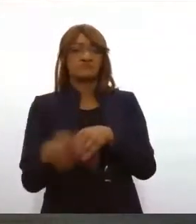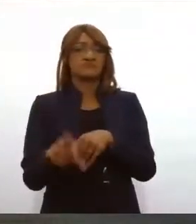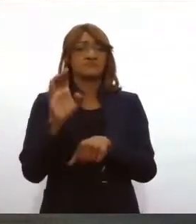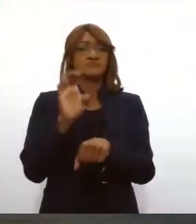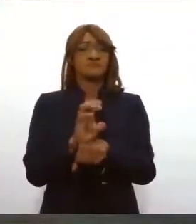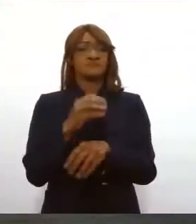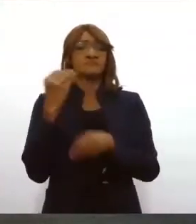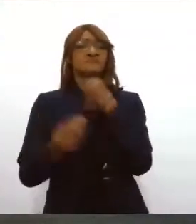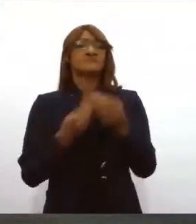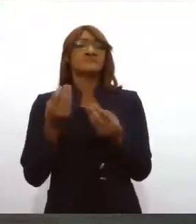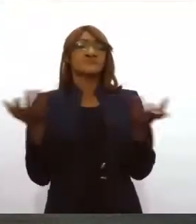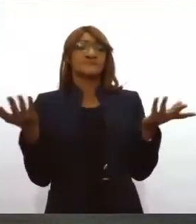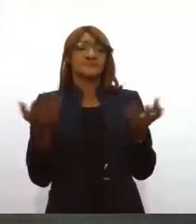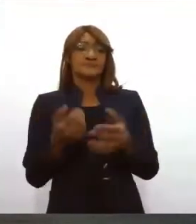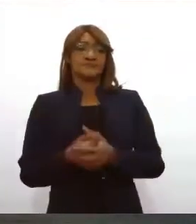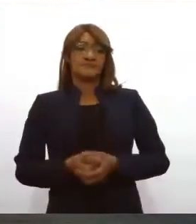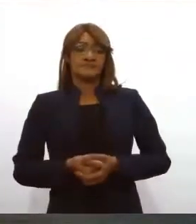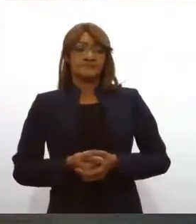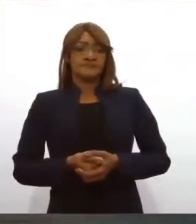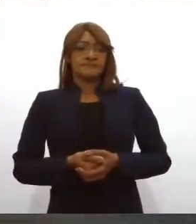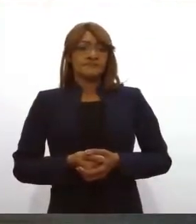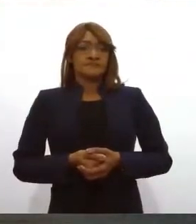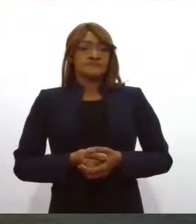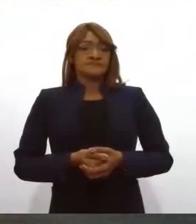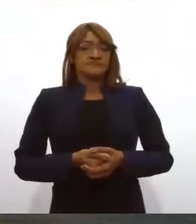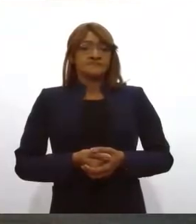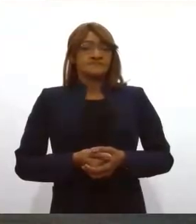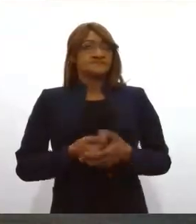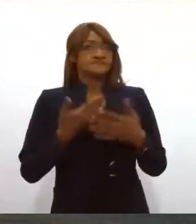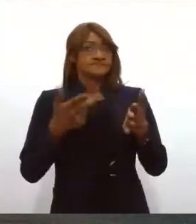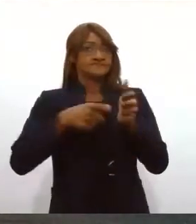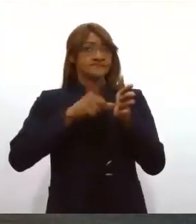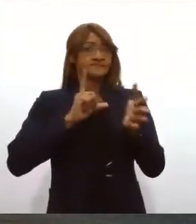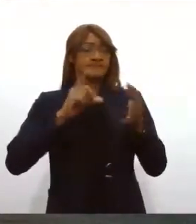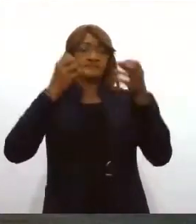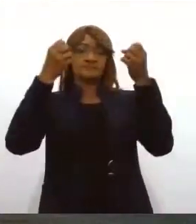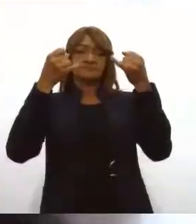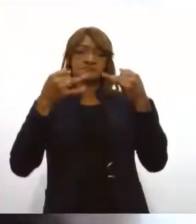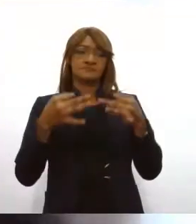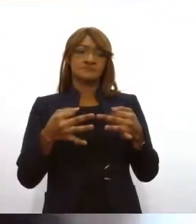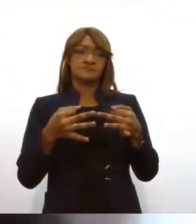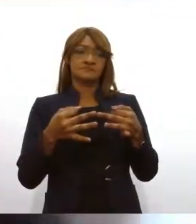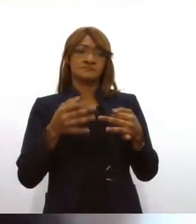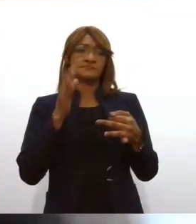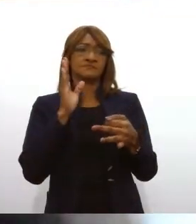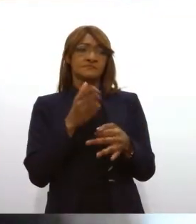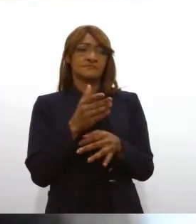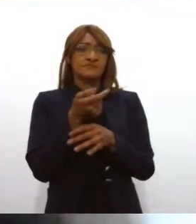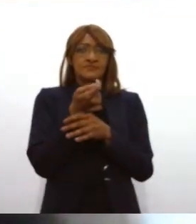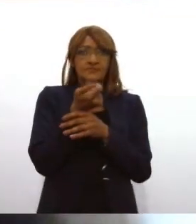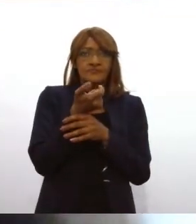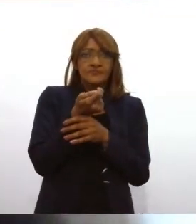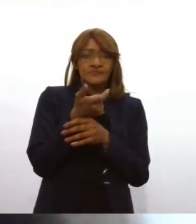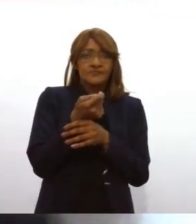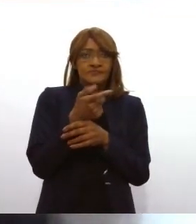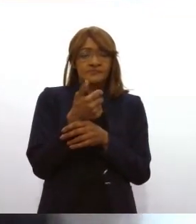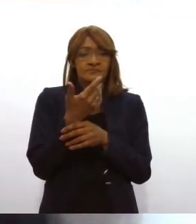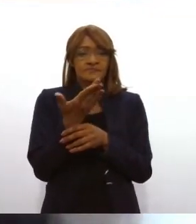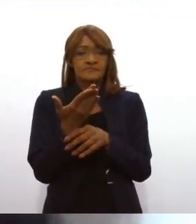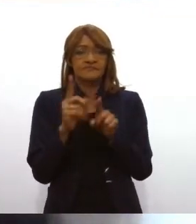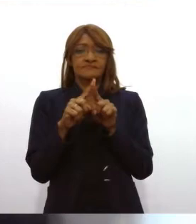procura. Olha, como eu disse anteriormente, ainda é muito tímida, né, por conta da quantidade, mas começa a